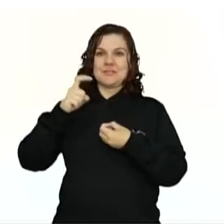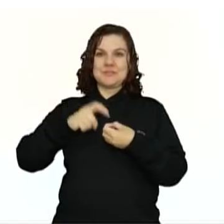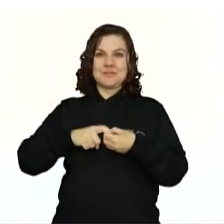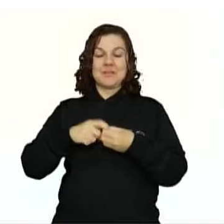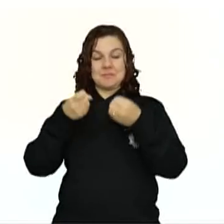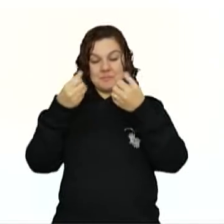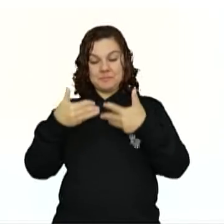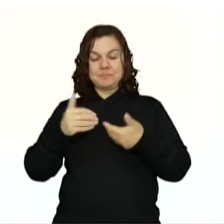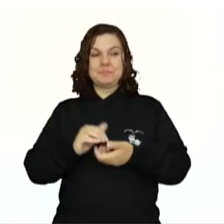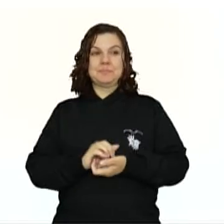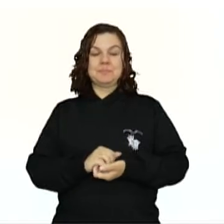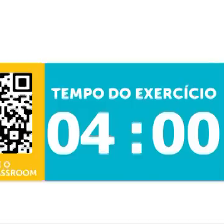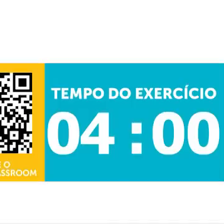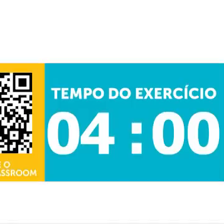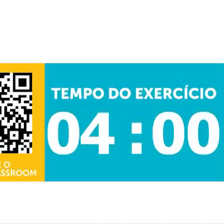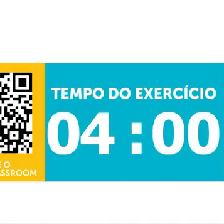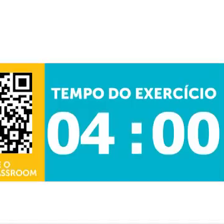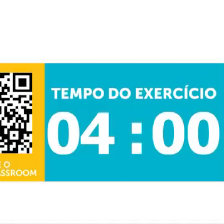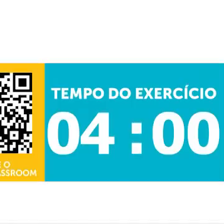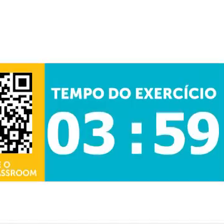a explicação.